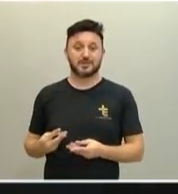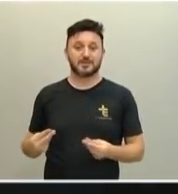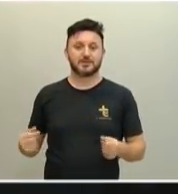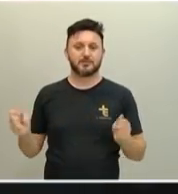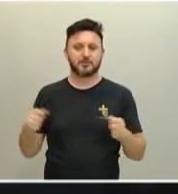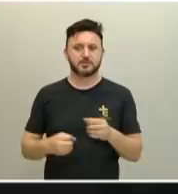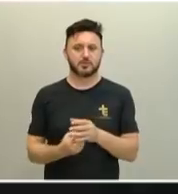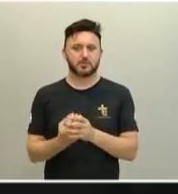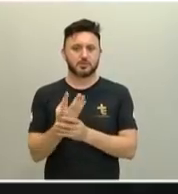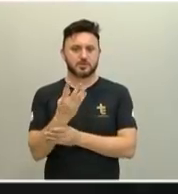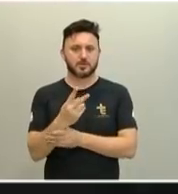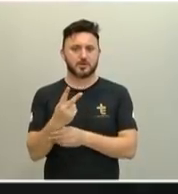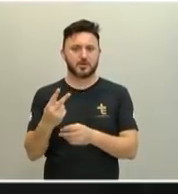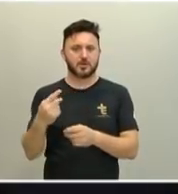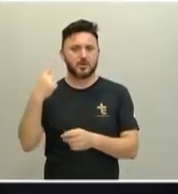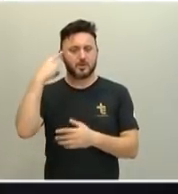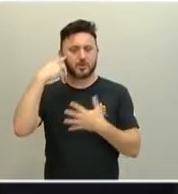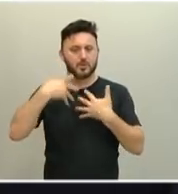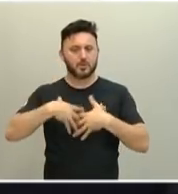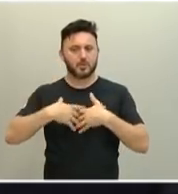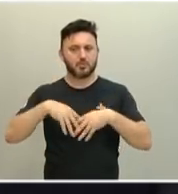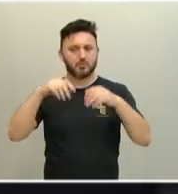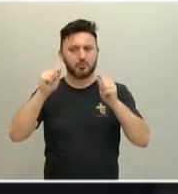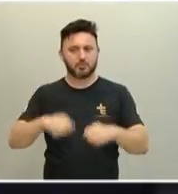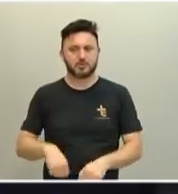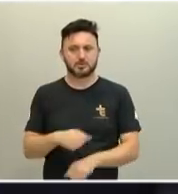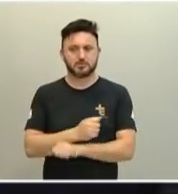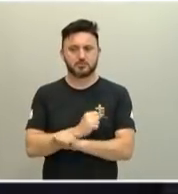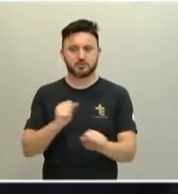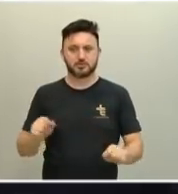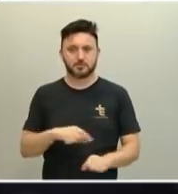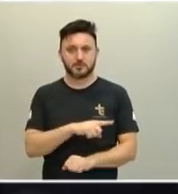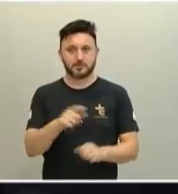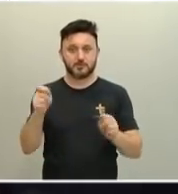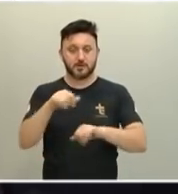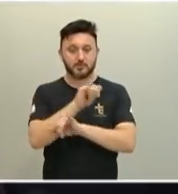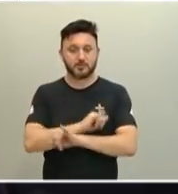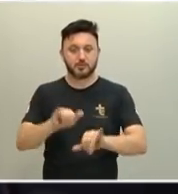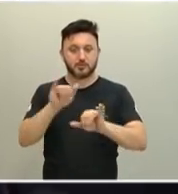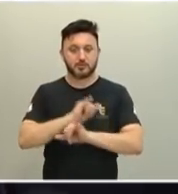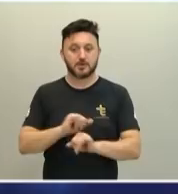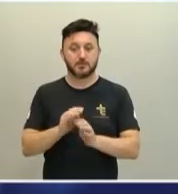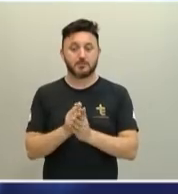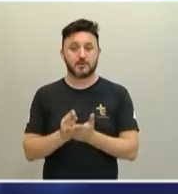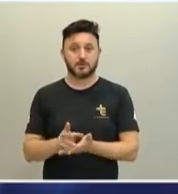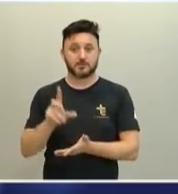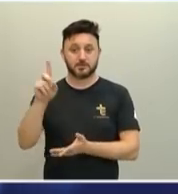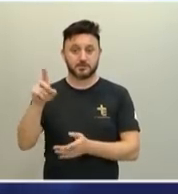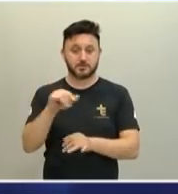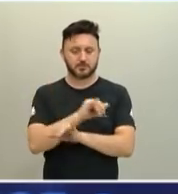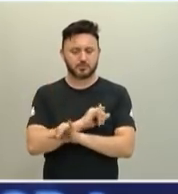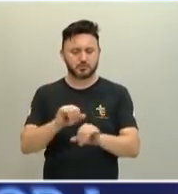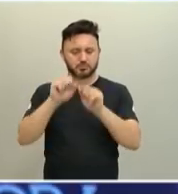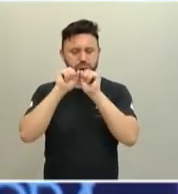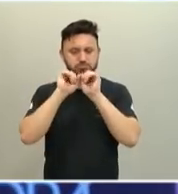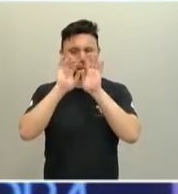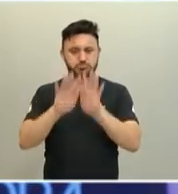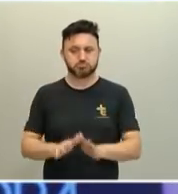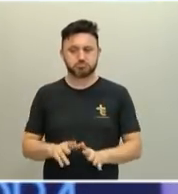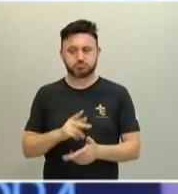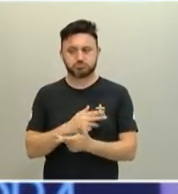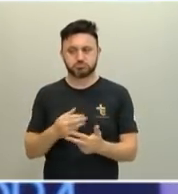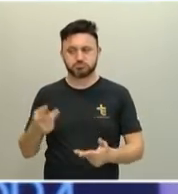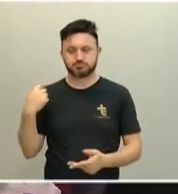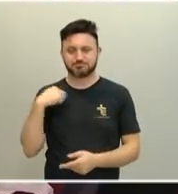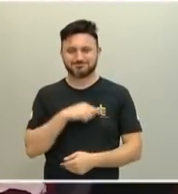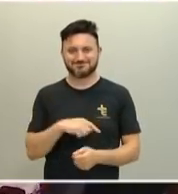Feche os olhos, se coloca diante do impossível, e você vai proferir uma palavra de graça. É isso que temos que fazer. Mãe, você